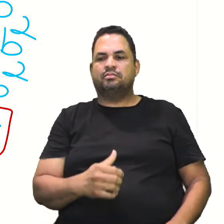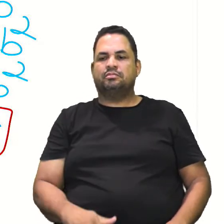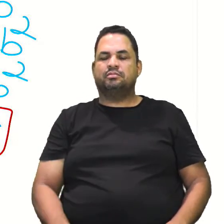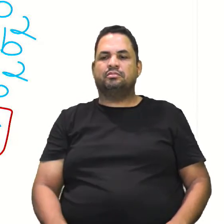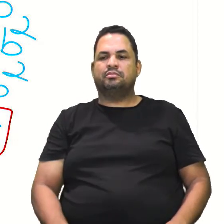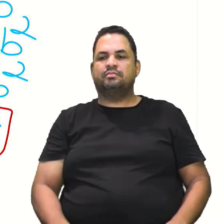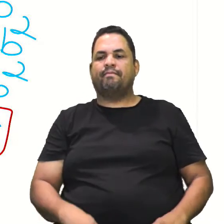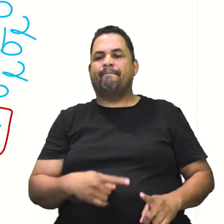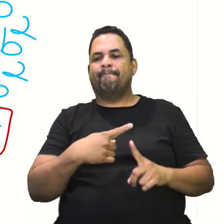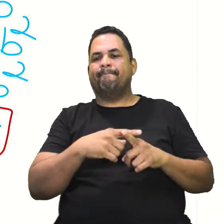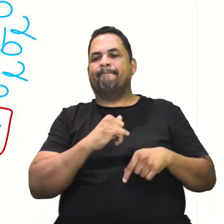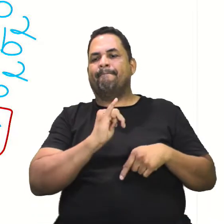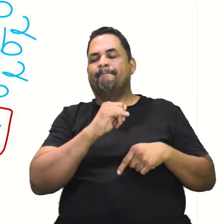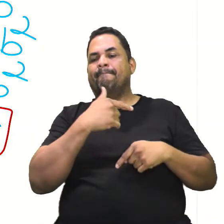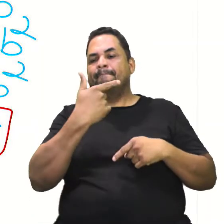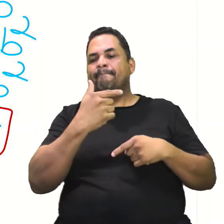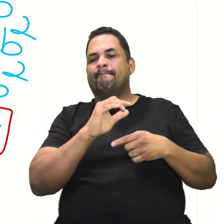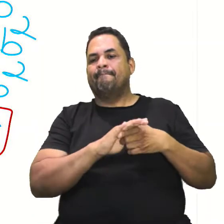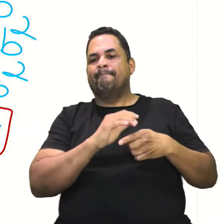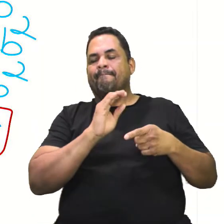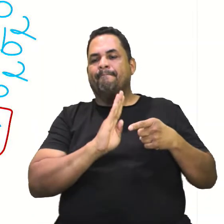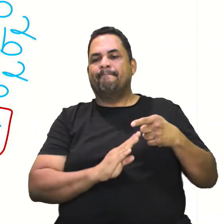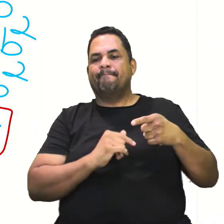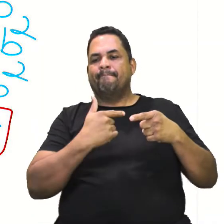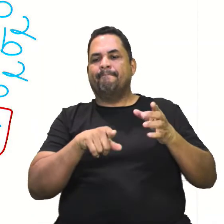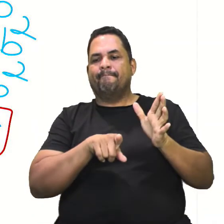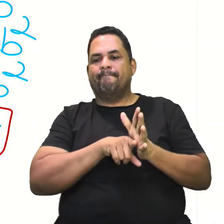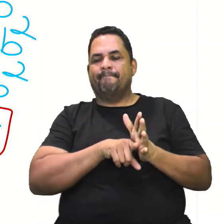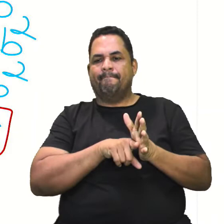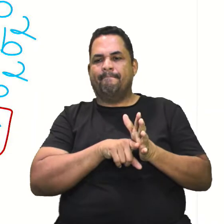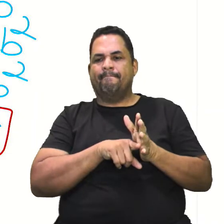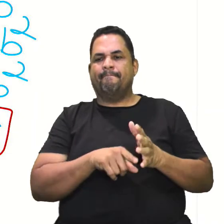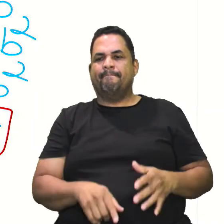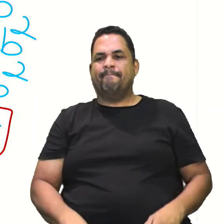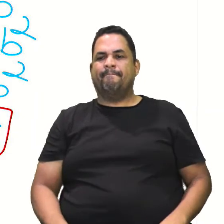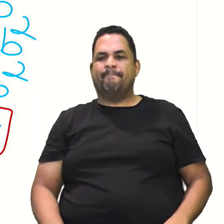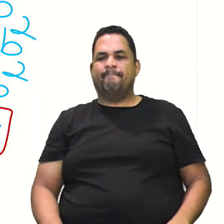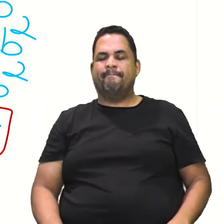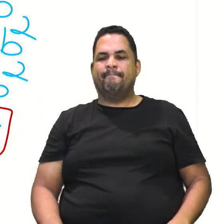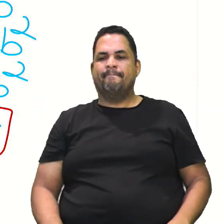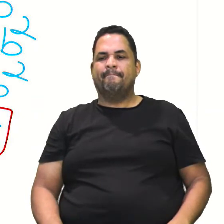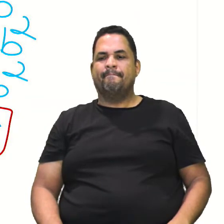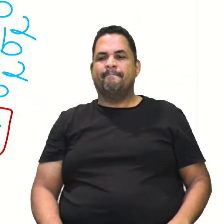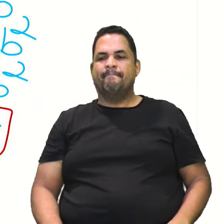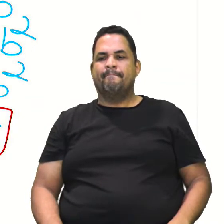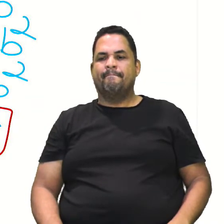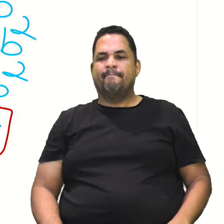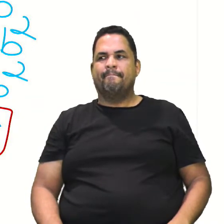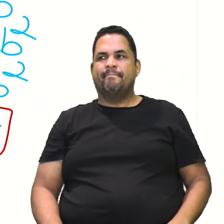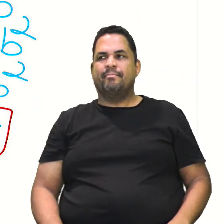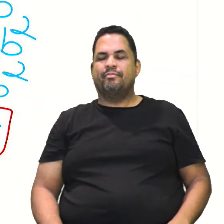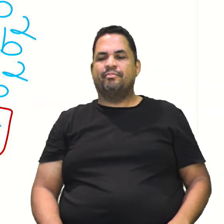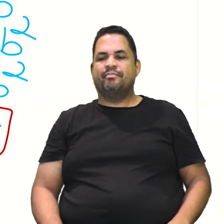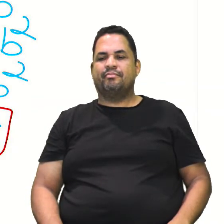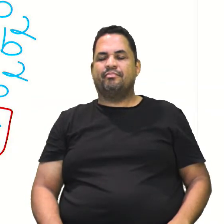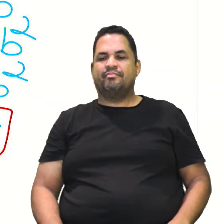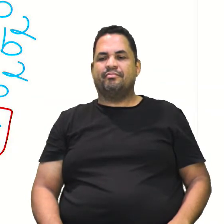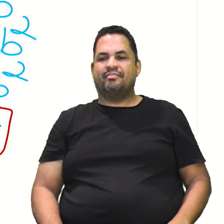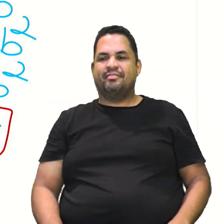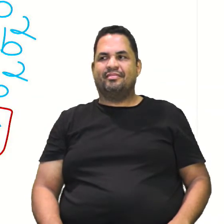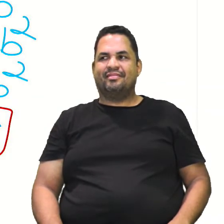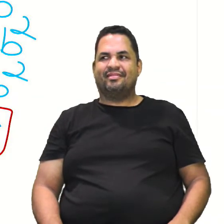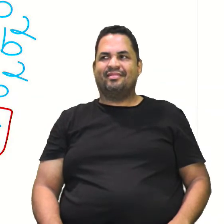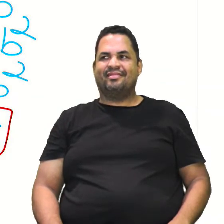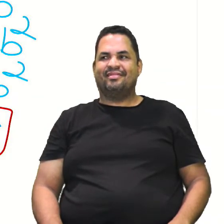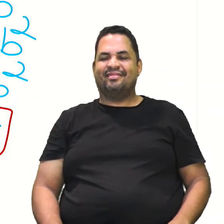colocar, né? Mais Y ao quadrado sobre B ao quadrado. Menos. Olha aí que legal, né? Para isso que é 2 aqui, que aí um já